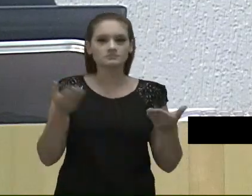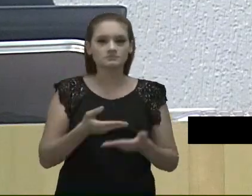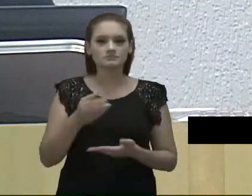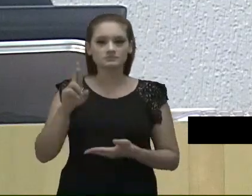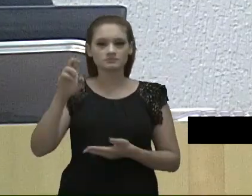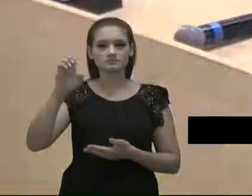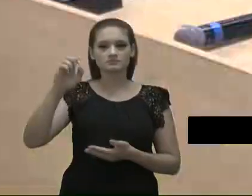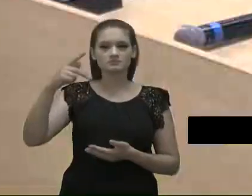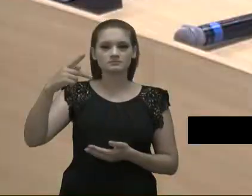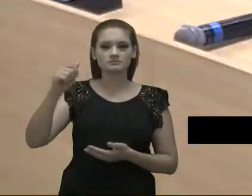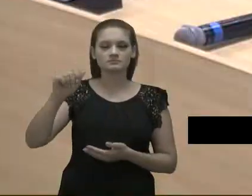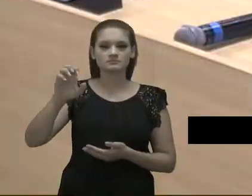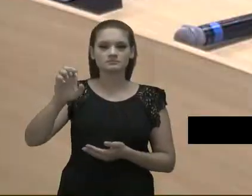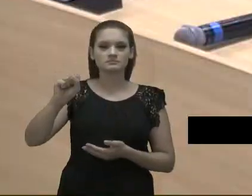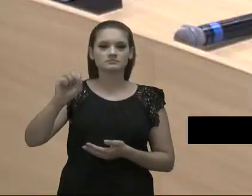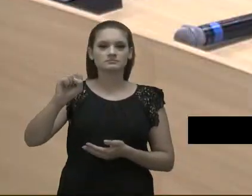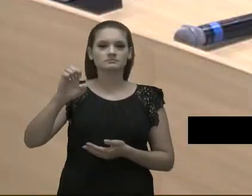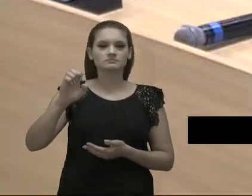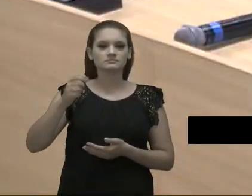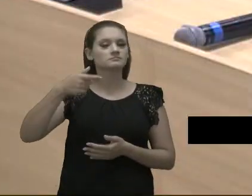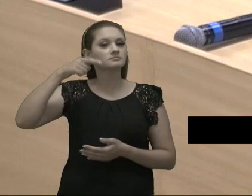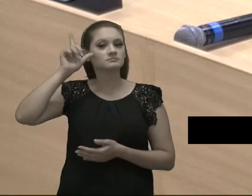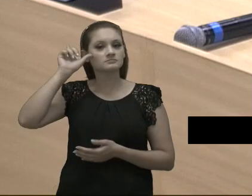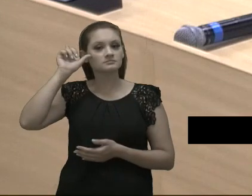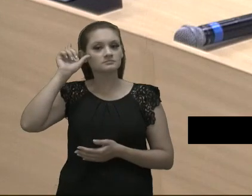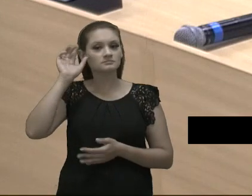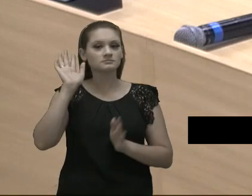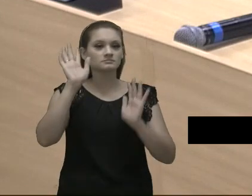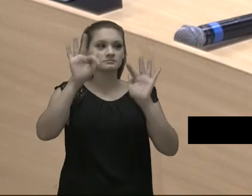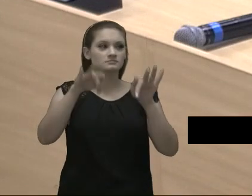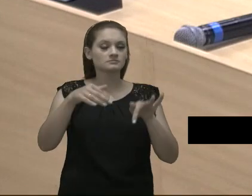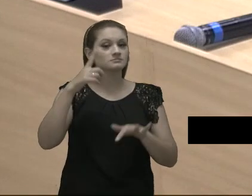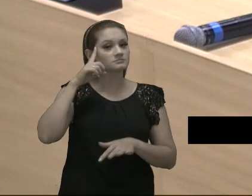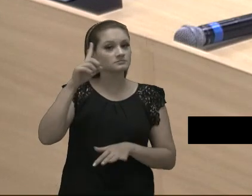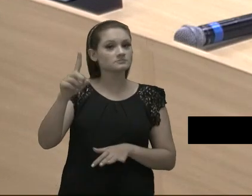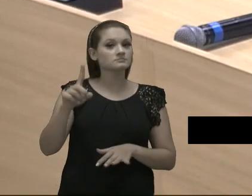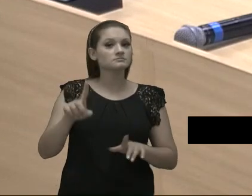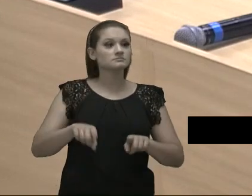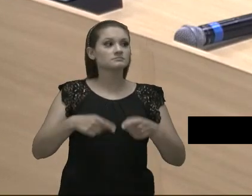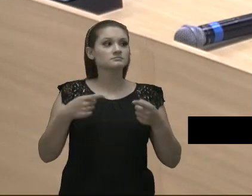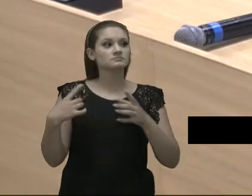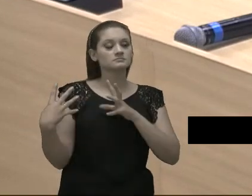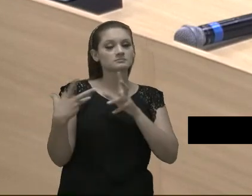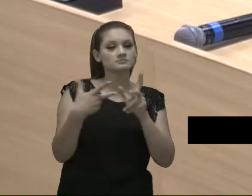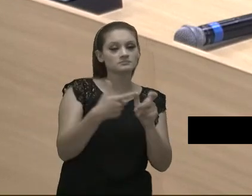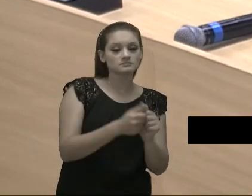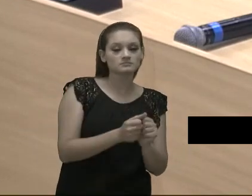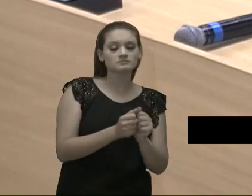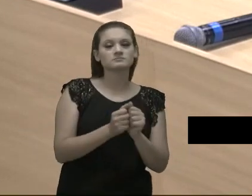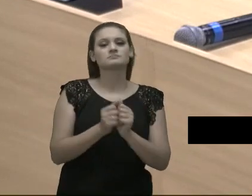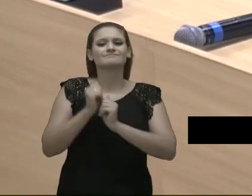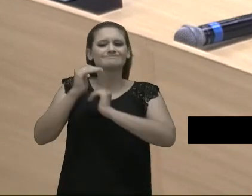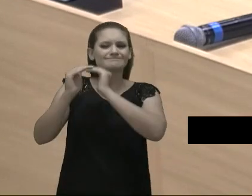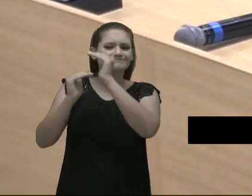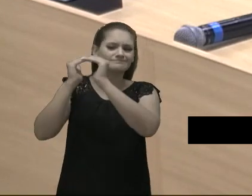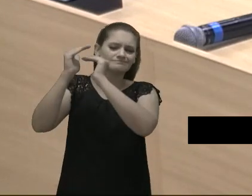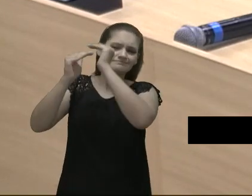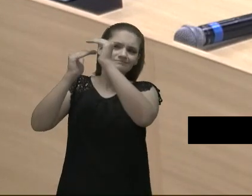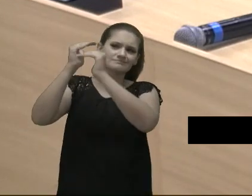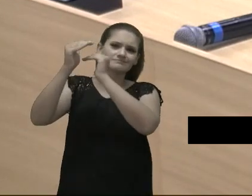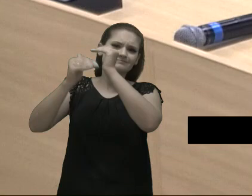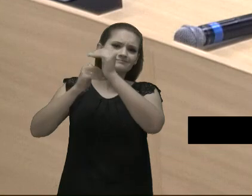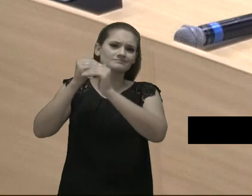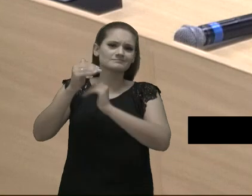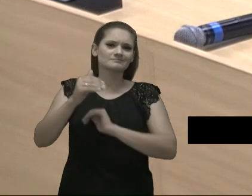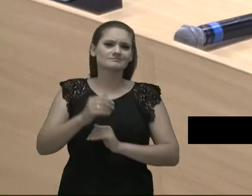repasse... Vereadora, o repasse foi ontem, no finalzinho do dia, mas tem todo um trâmite burocrático que tem que ser feito. Sem problema. E a